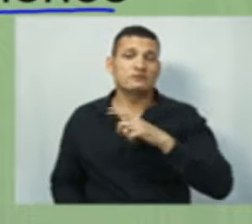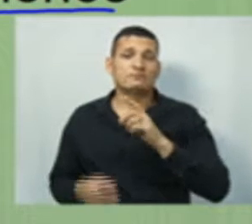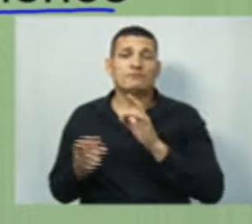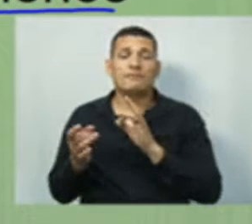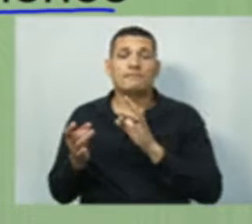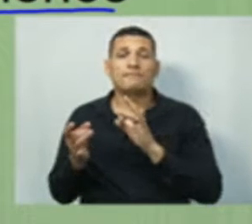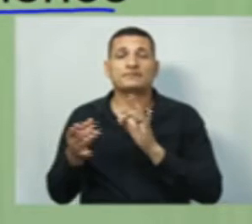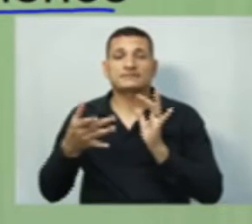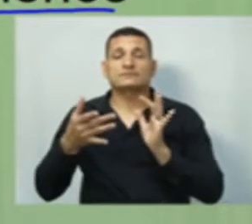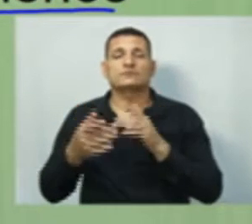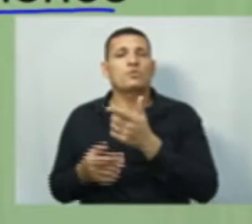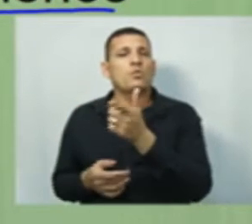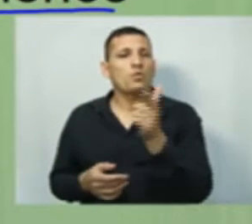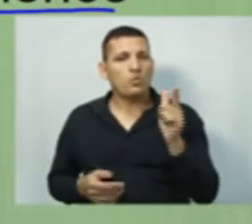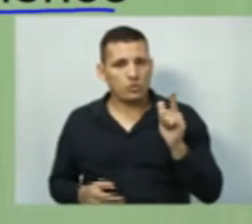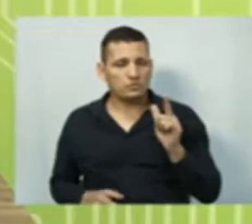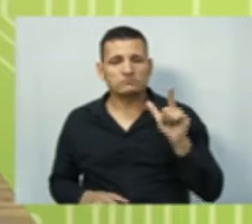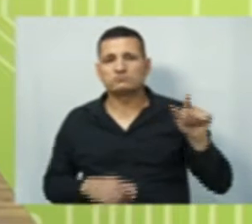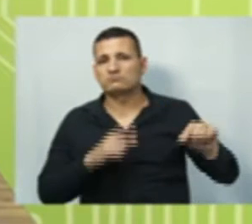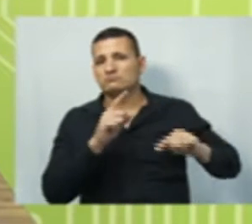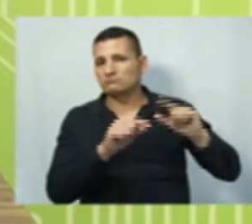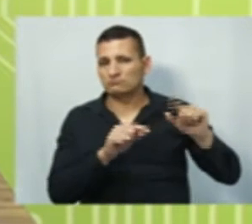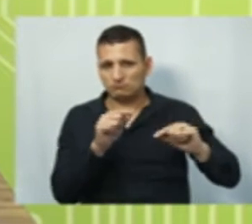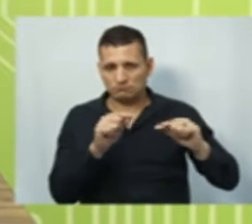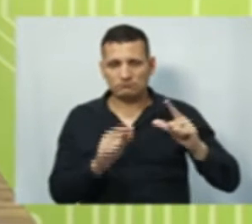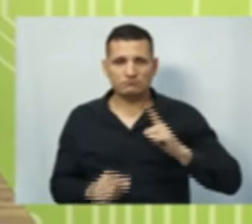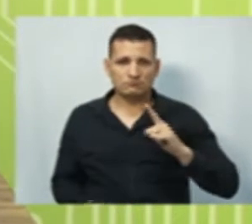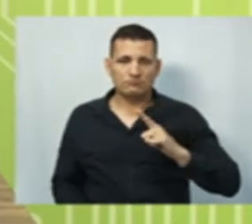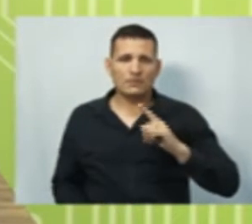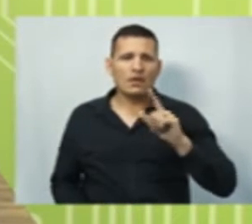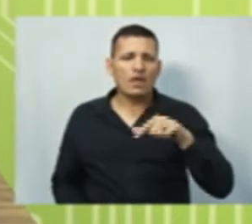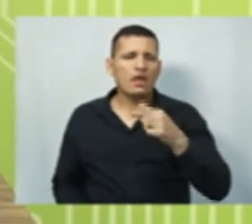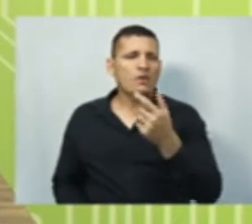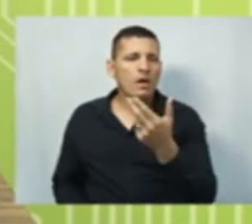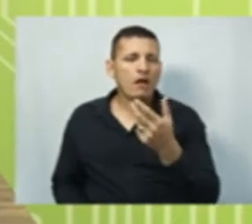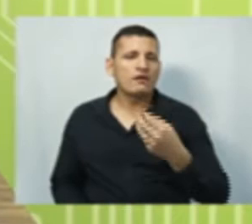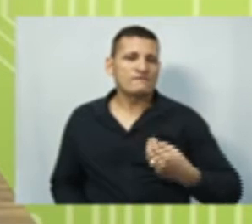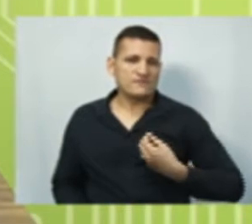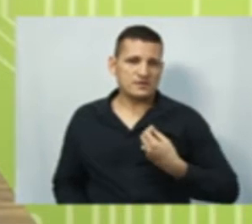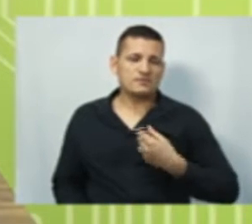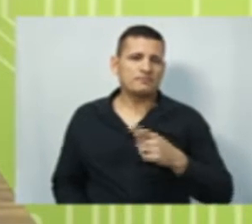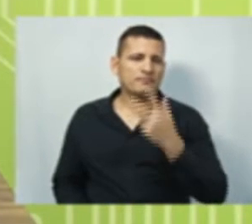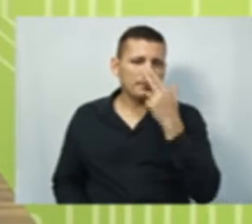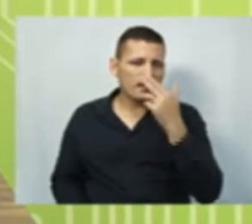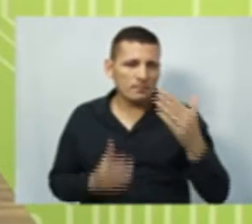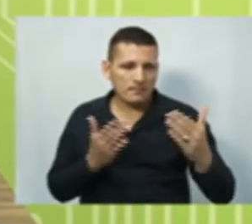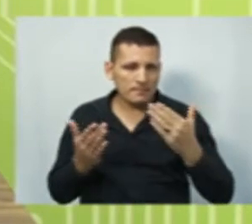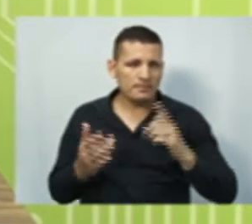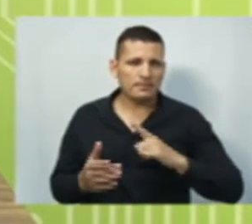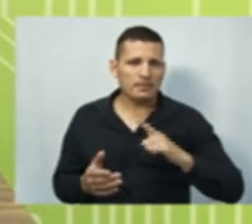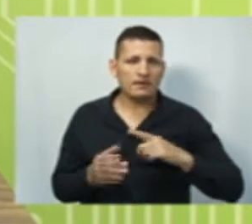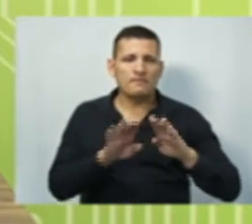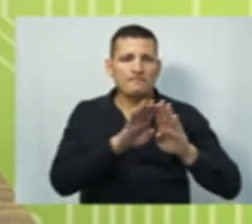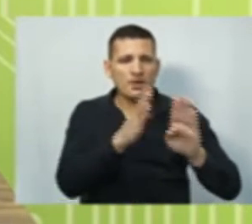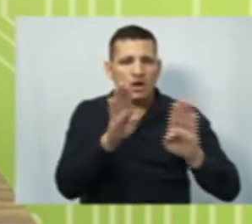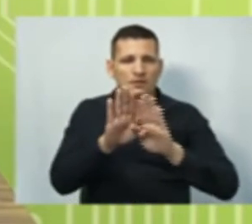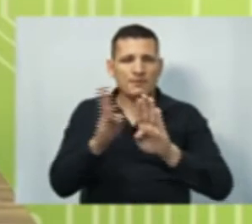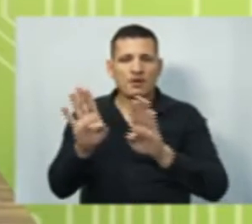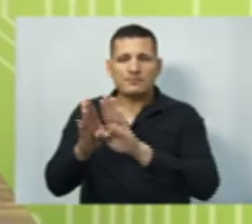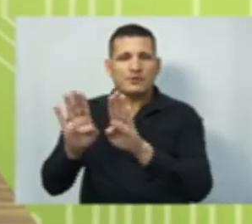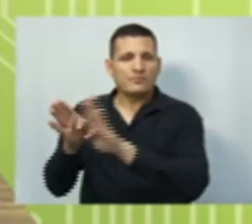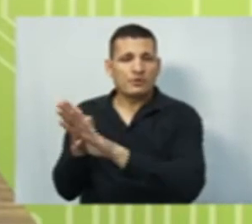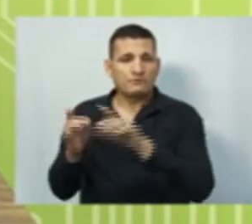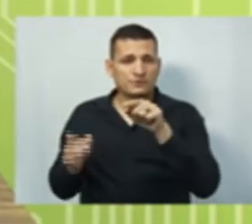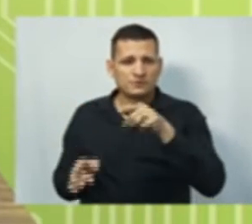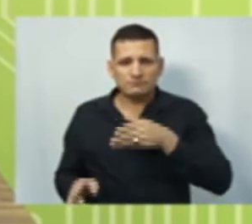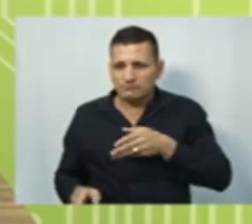outras escolhas que se colocam na sua frente. É como se a vida fosse em várias portas, e ao decidir entrar por uma dessas portas, você